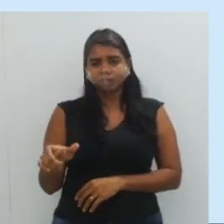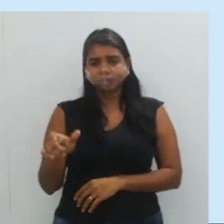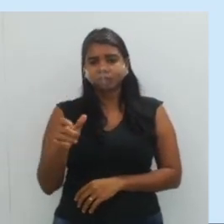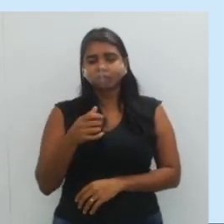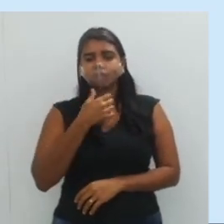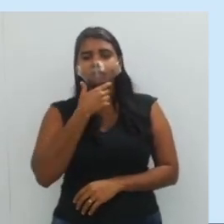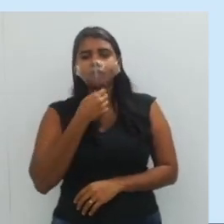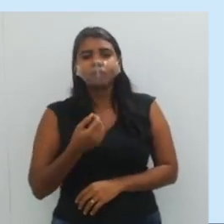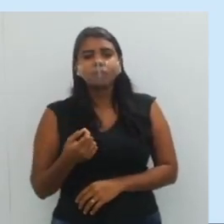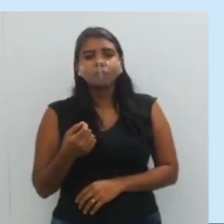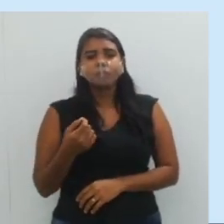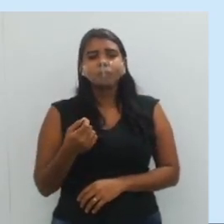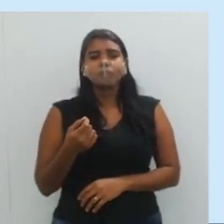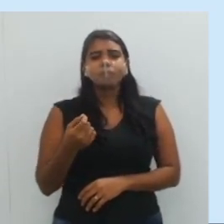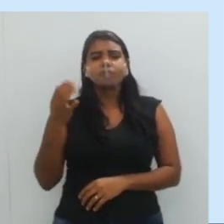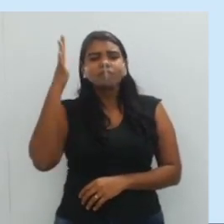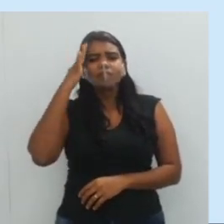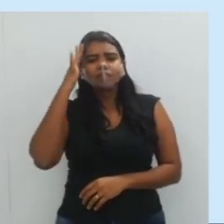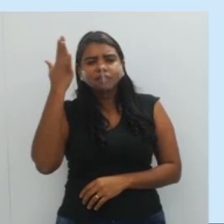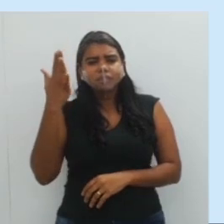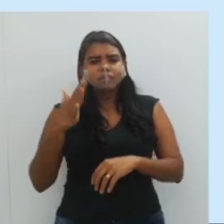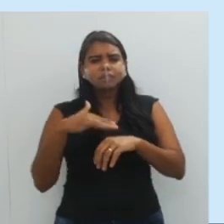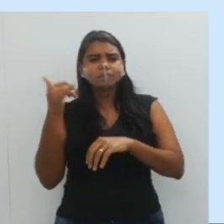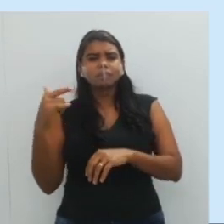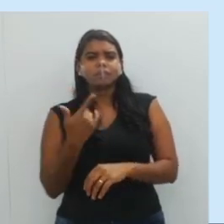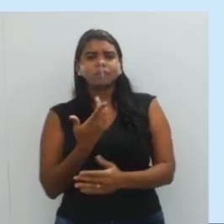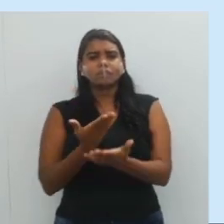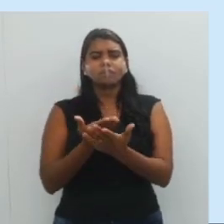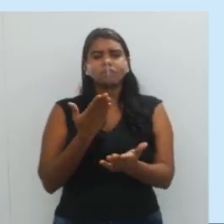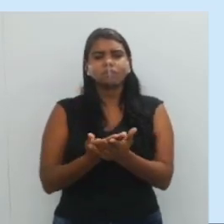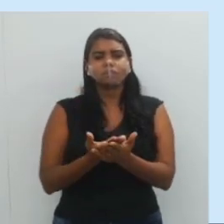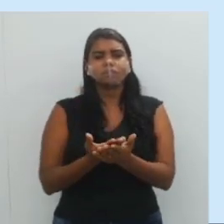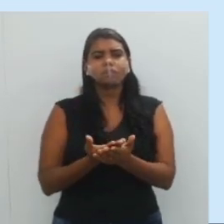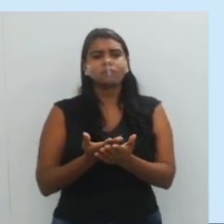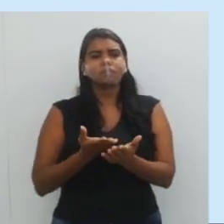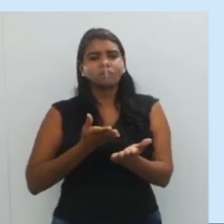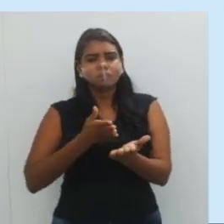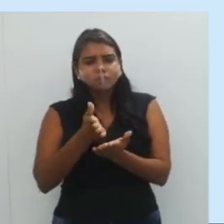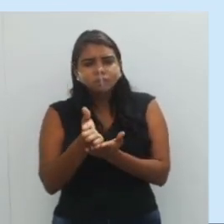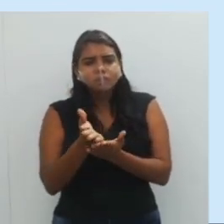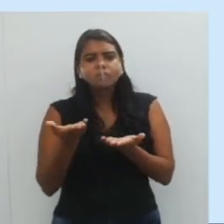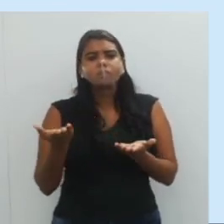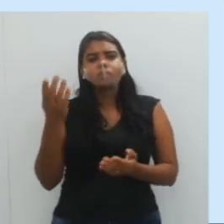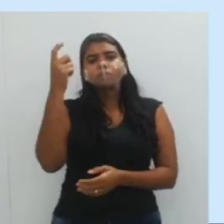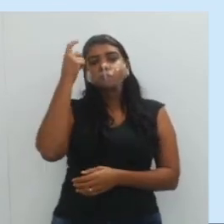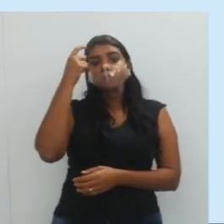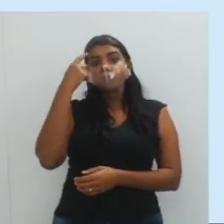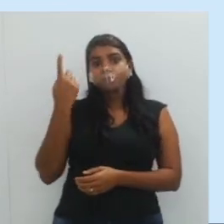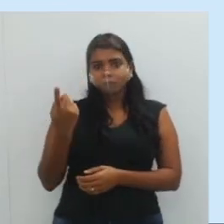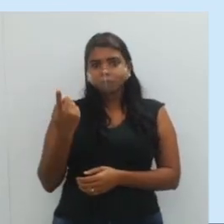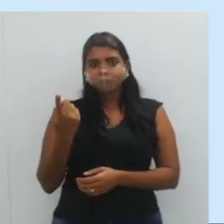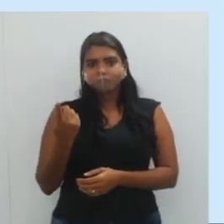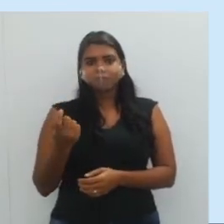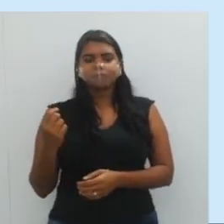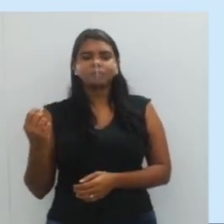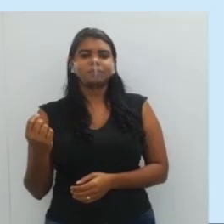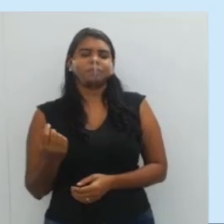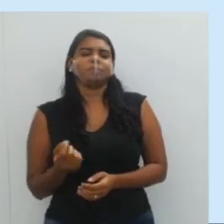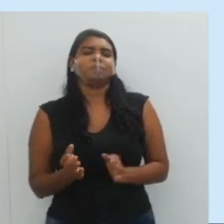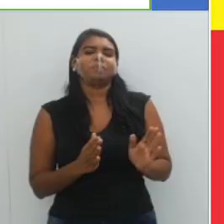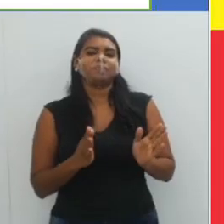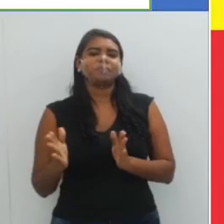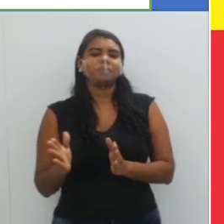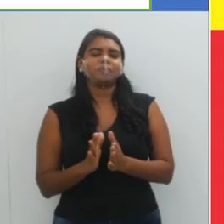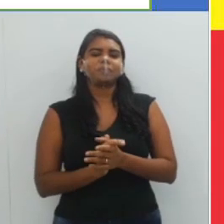certo? Vamos nortear o nosso estudo, vamos caminhar sobre o pensamento desse nosso